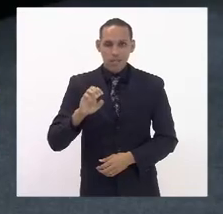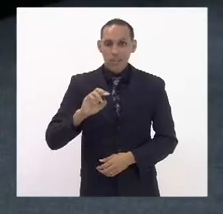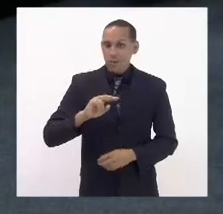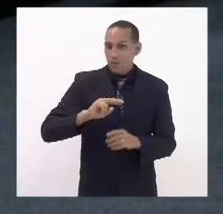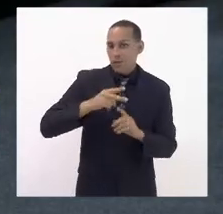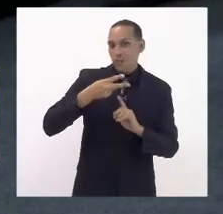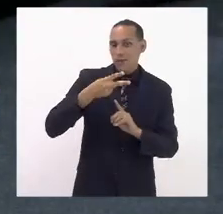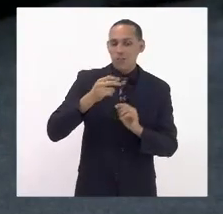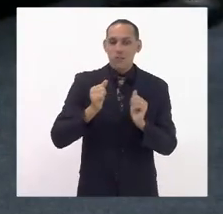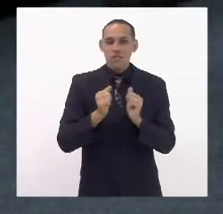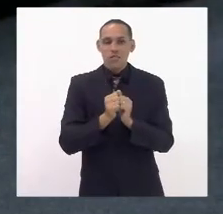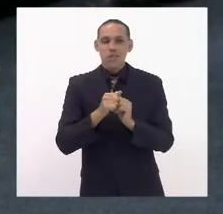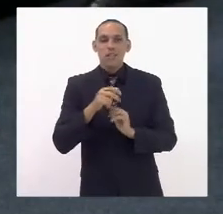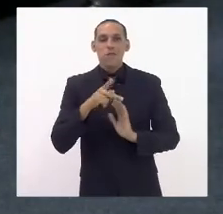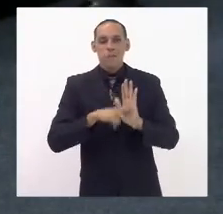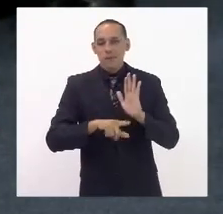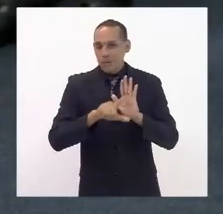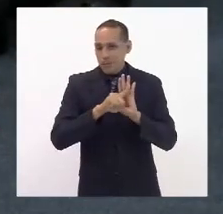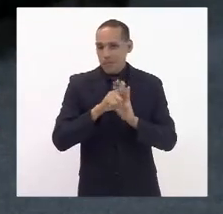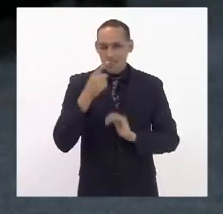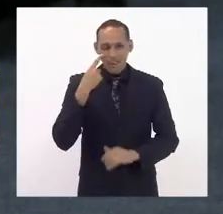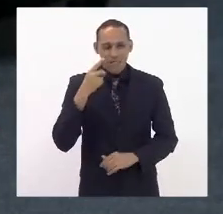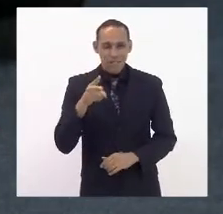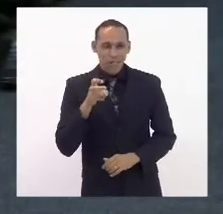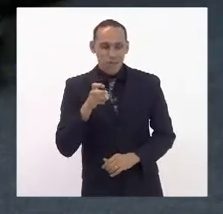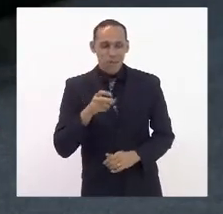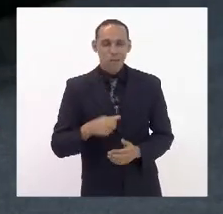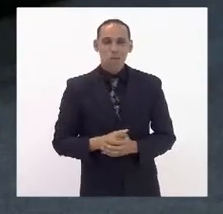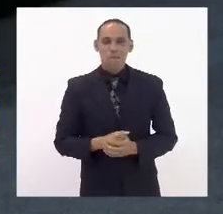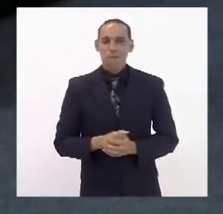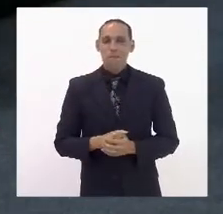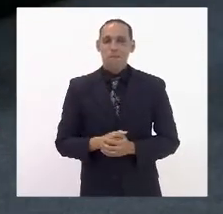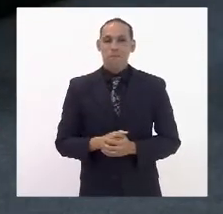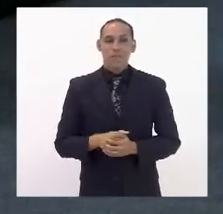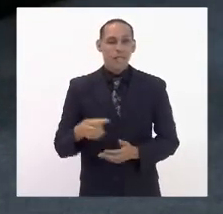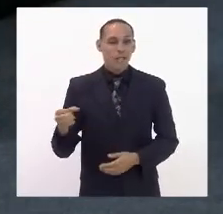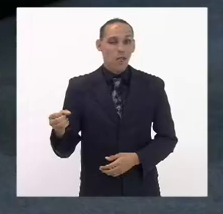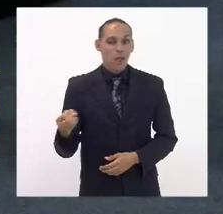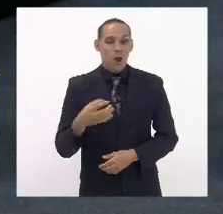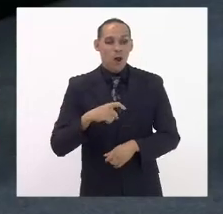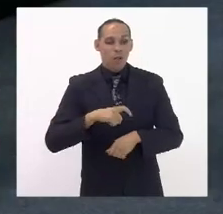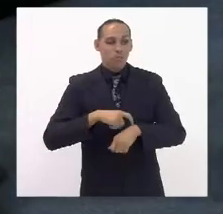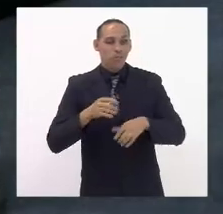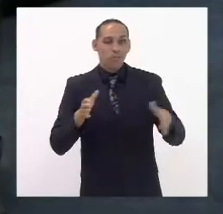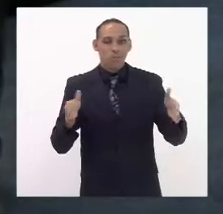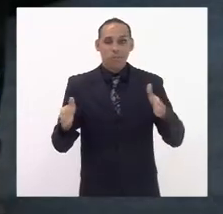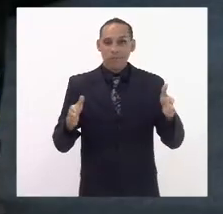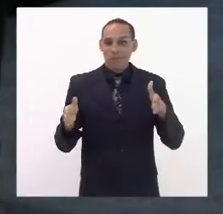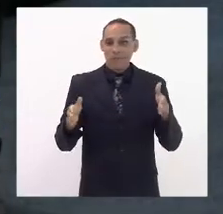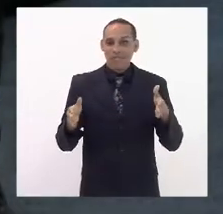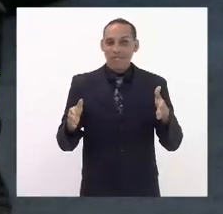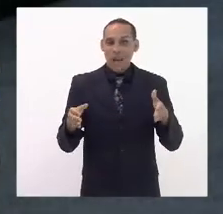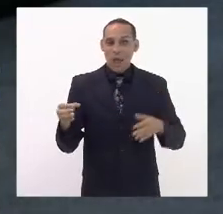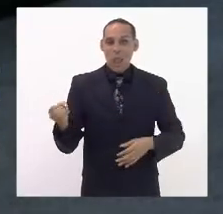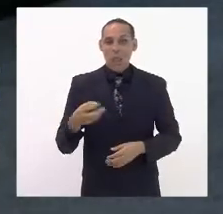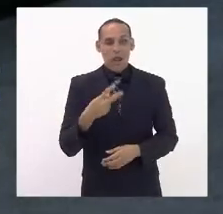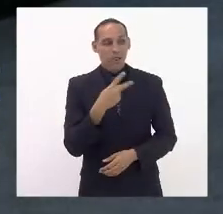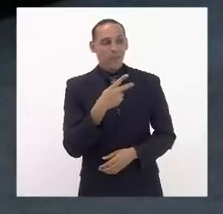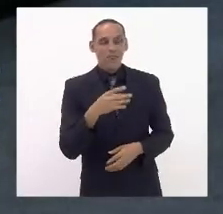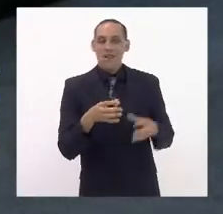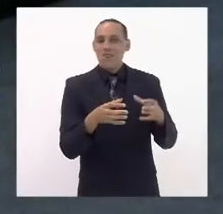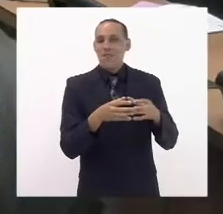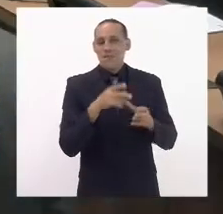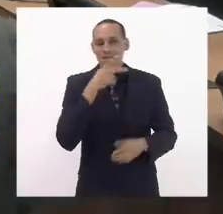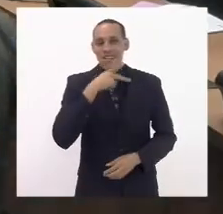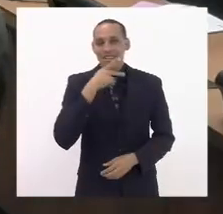de lei. Percebeu, deputado André? Tempos novos saindo do novo ali, ó.